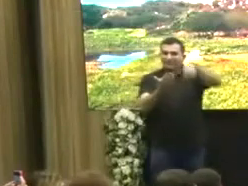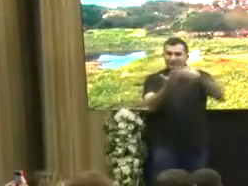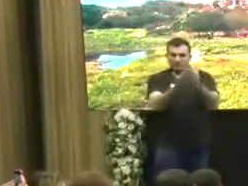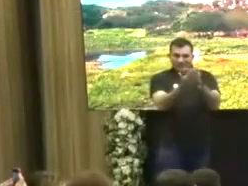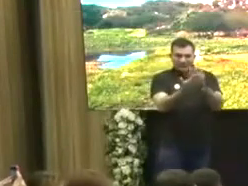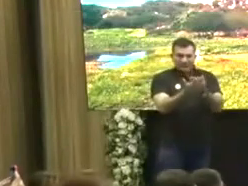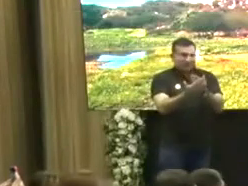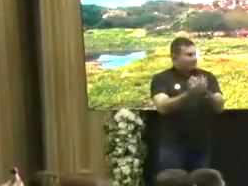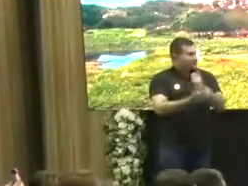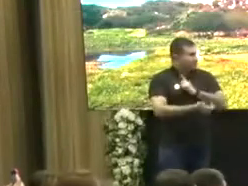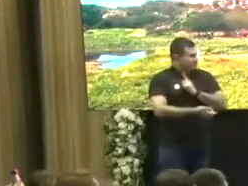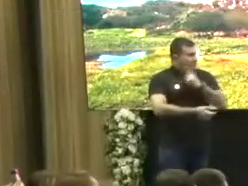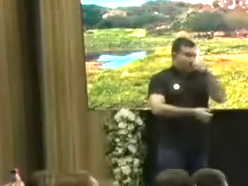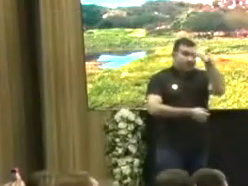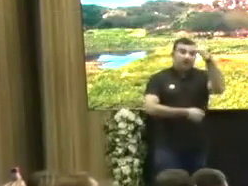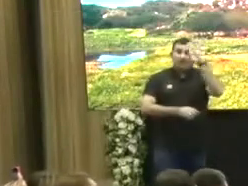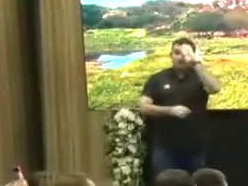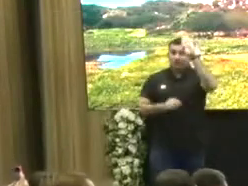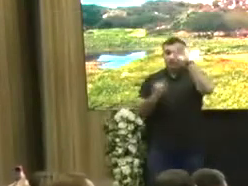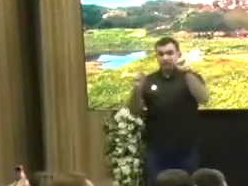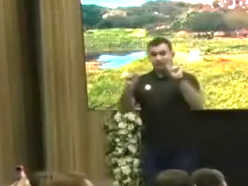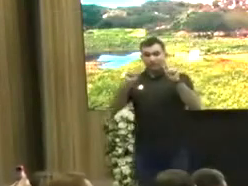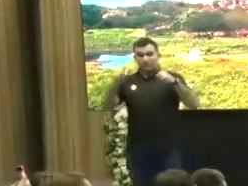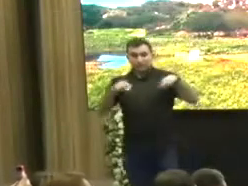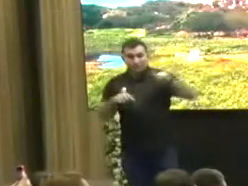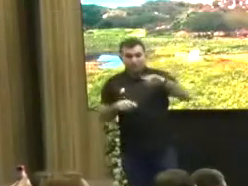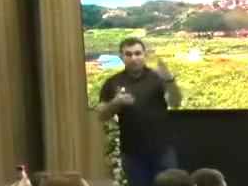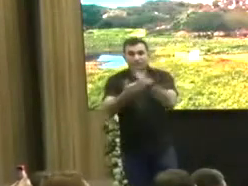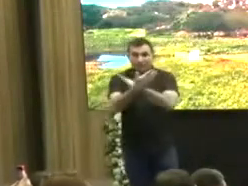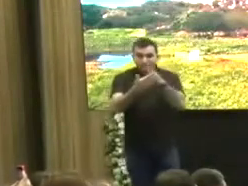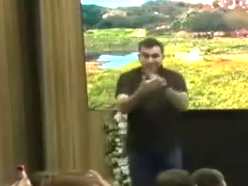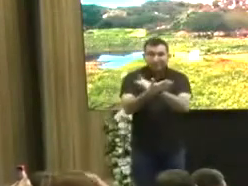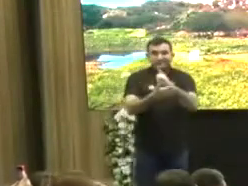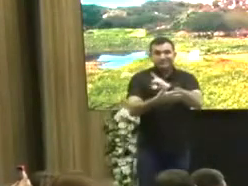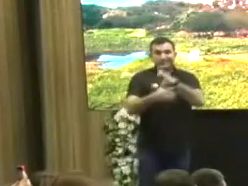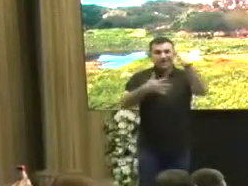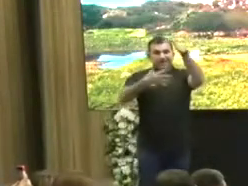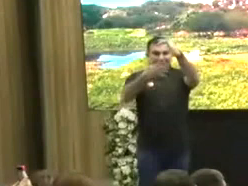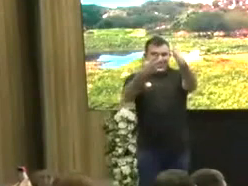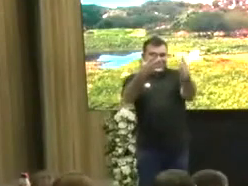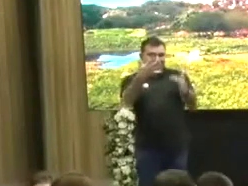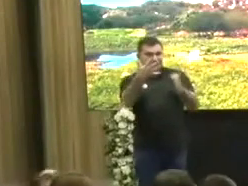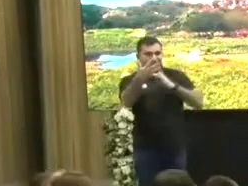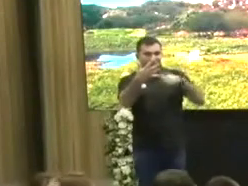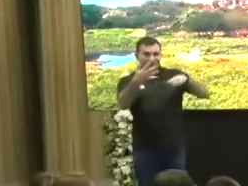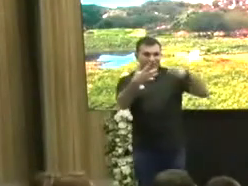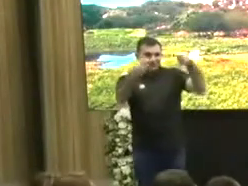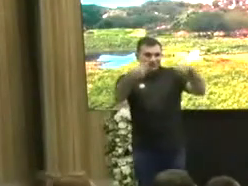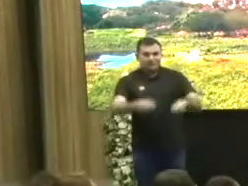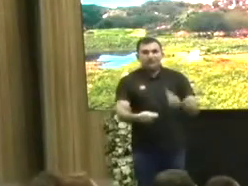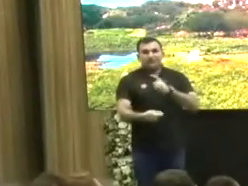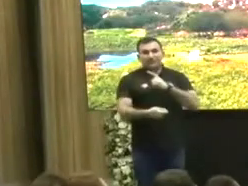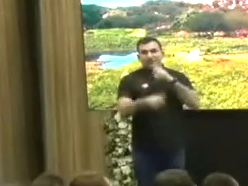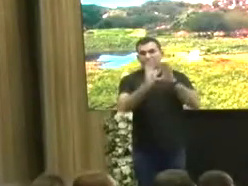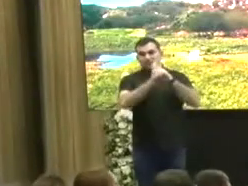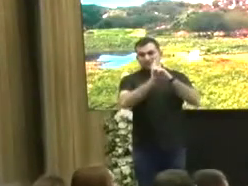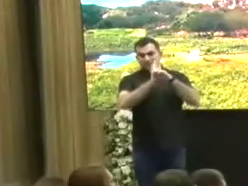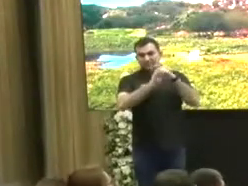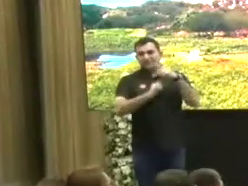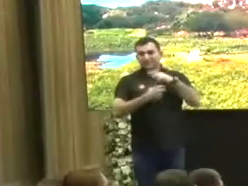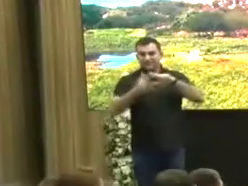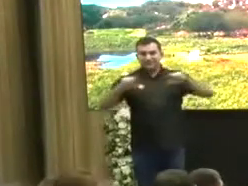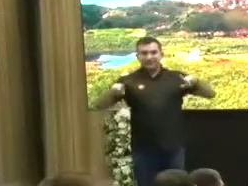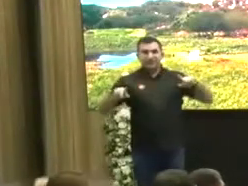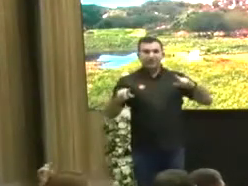Então, a ideia mesmo de alguns elementos de sustentação deste conceito já